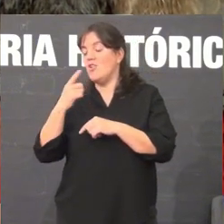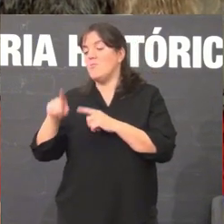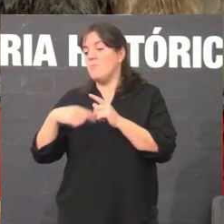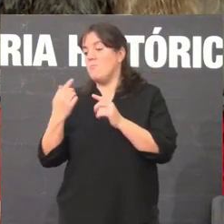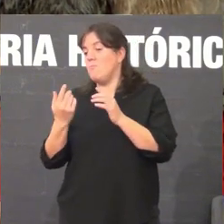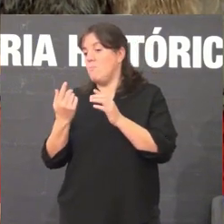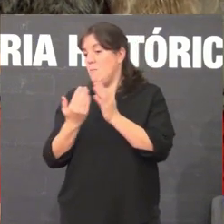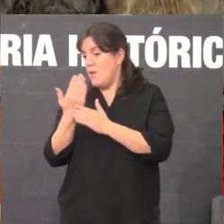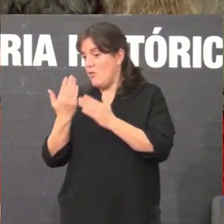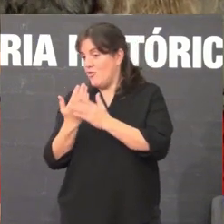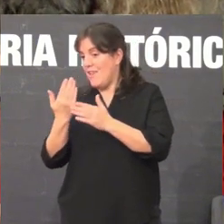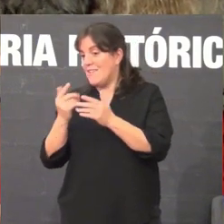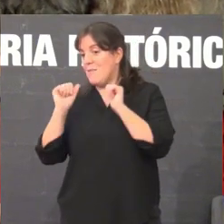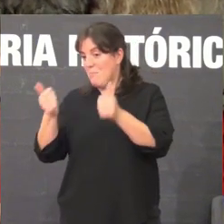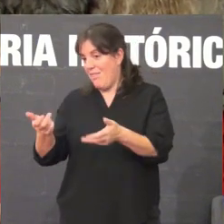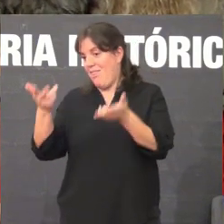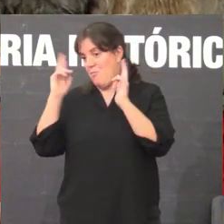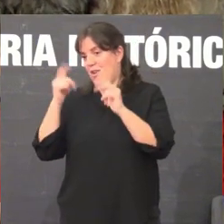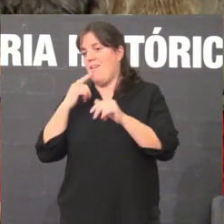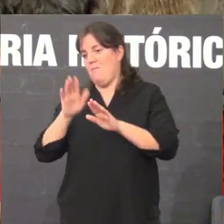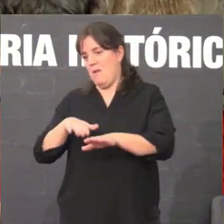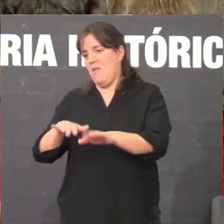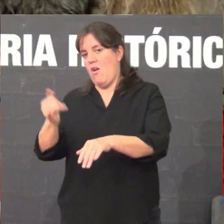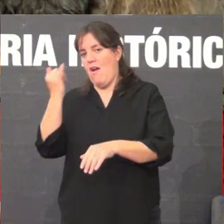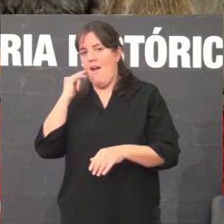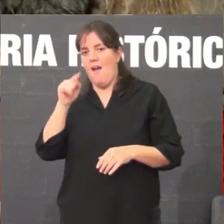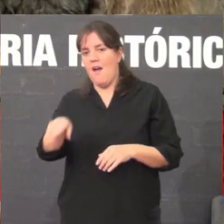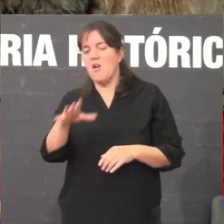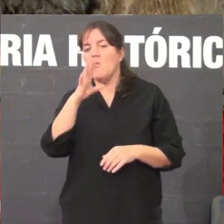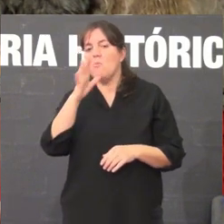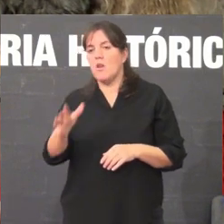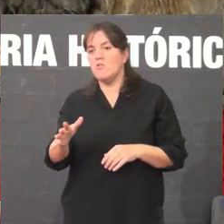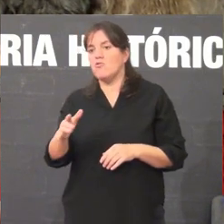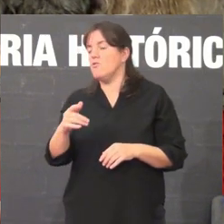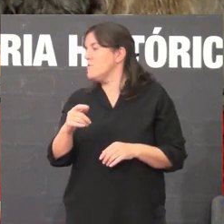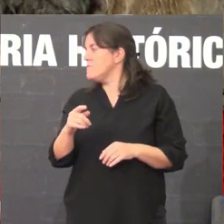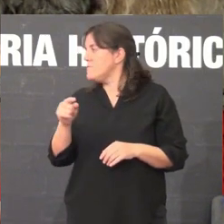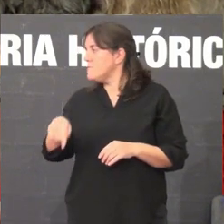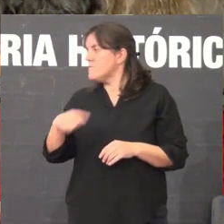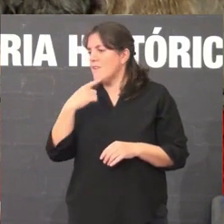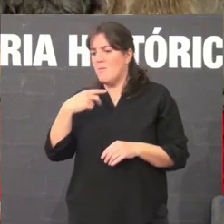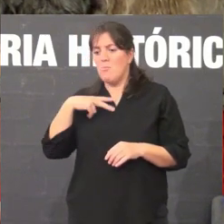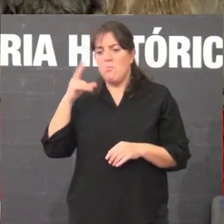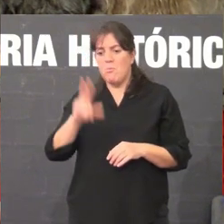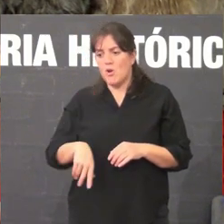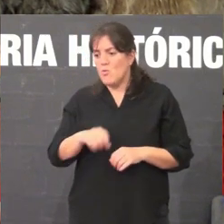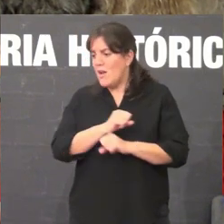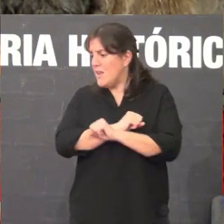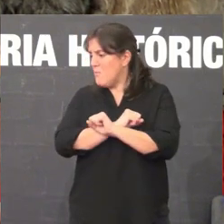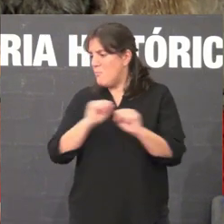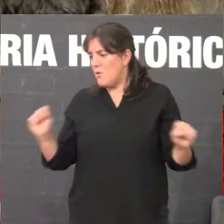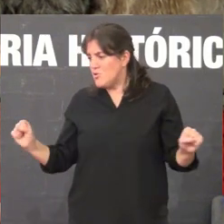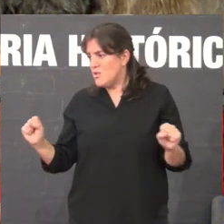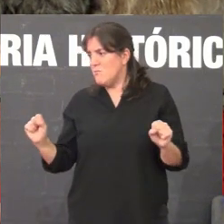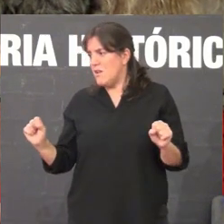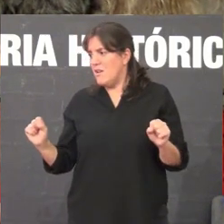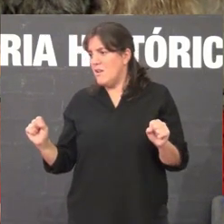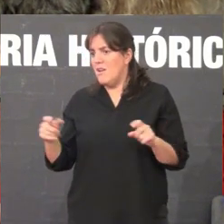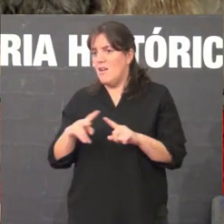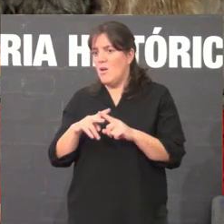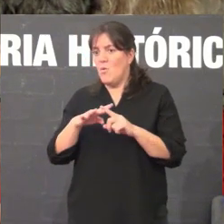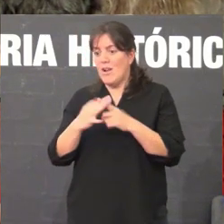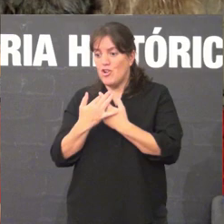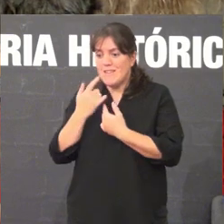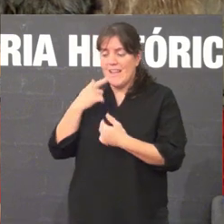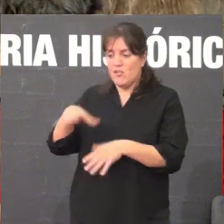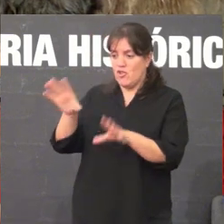nos primeiros dias da democracia. Por isso, era impossível em Portugal, perante este contexto de êxodo